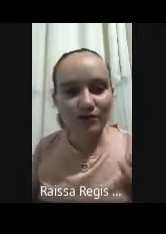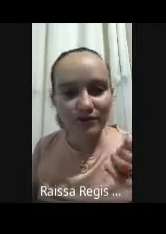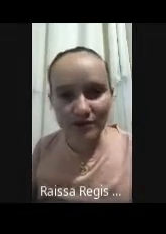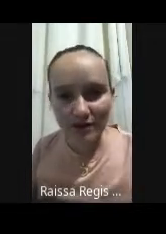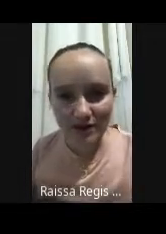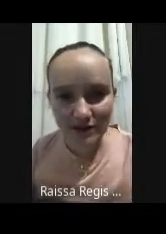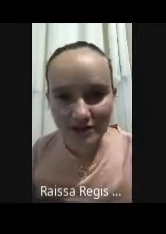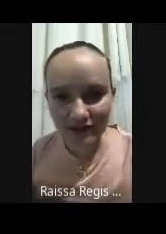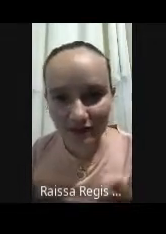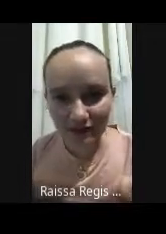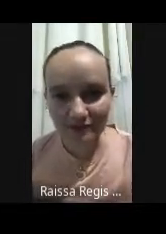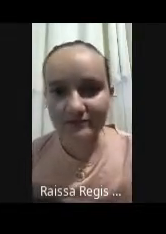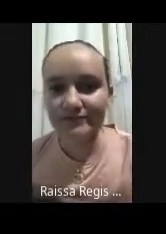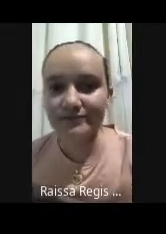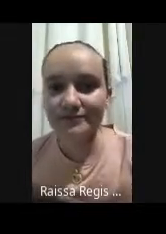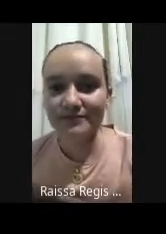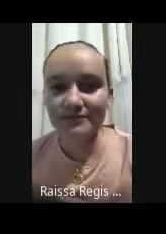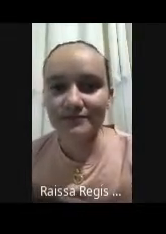Eu não estou vendo ele, não sei se ele está falando.